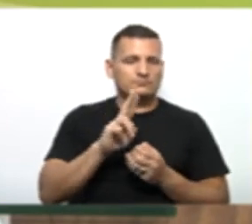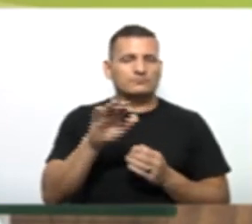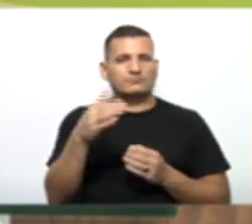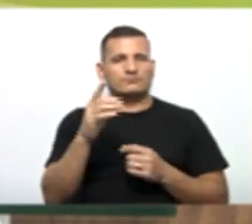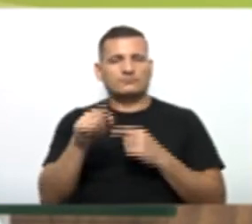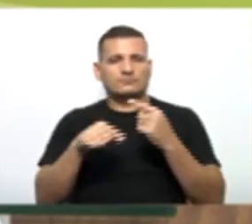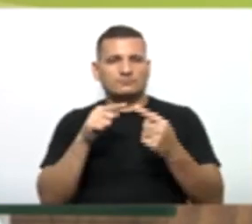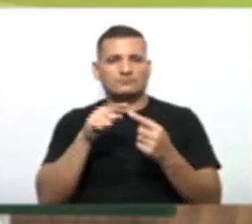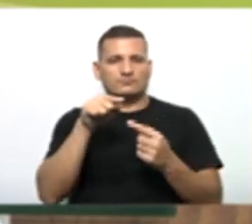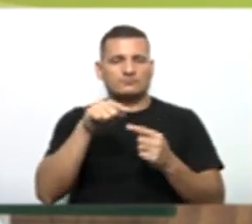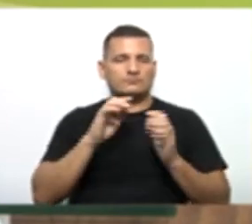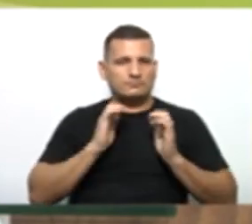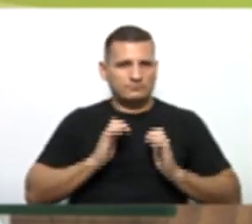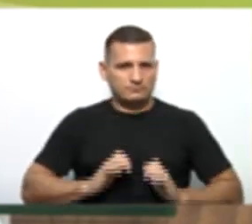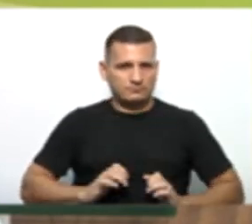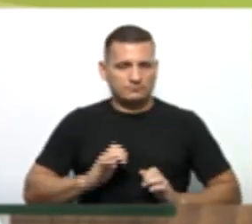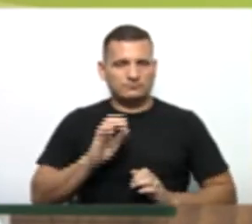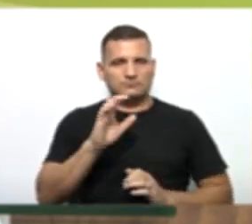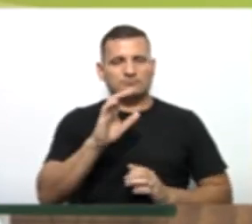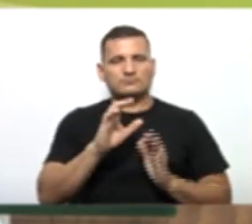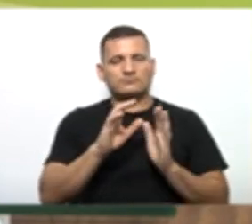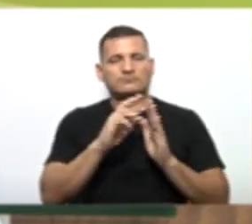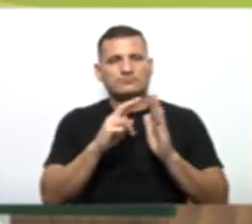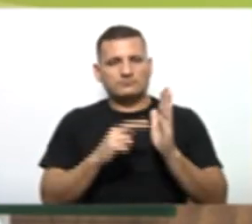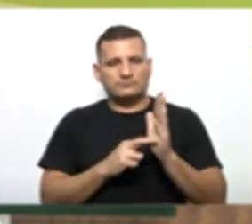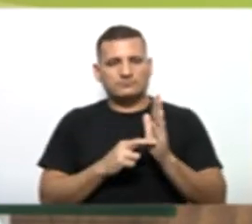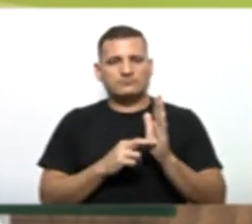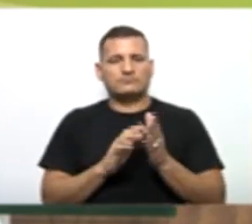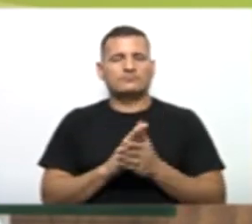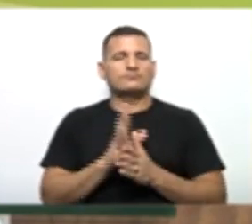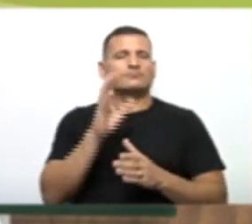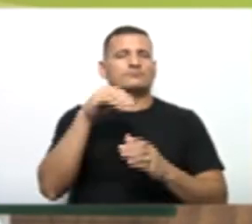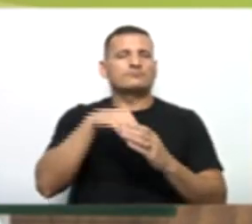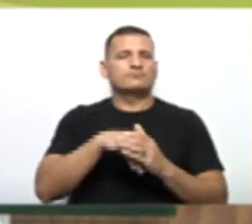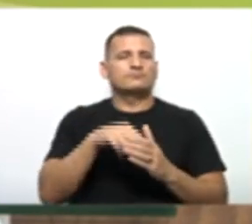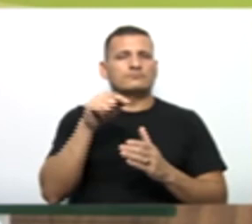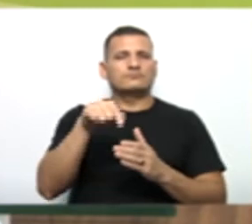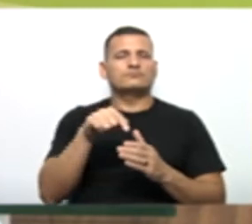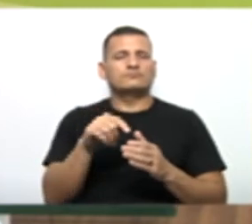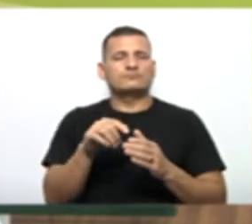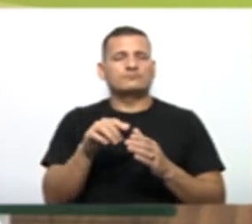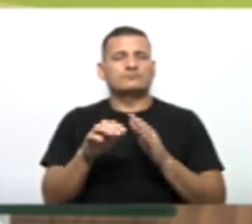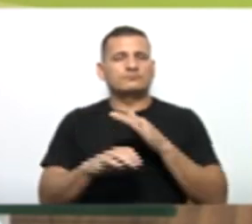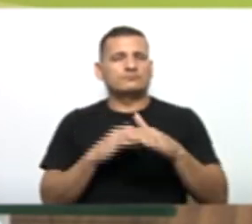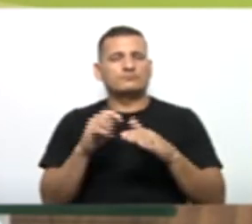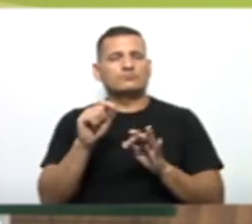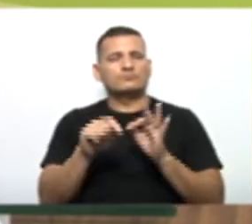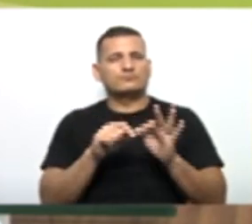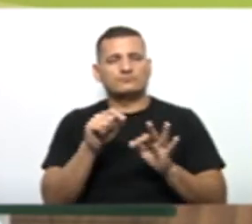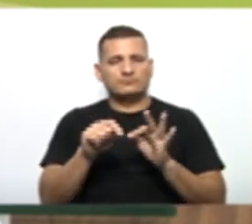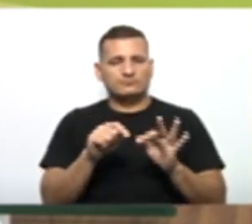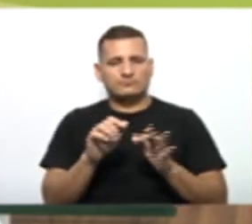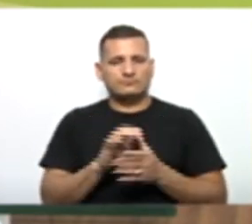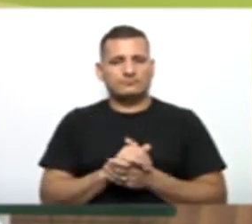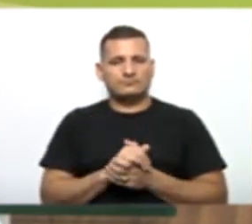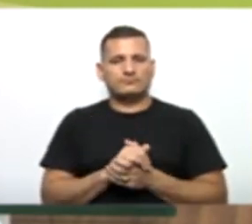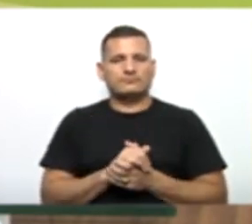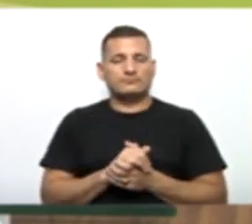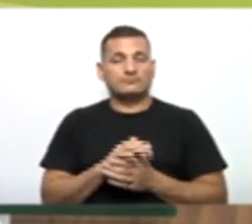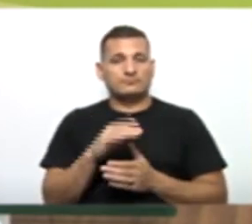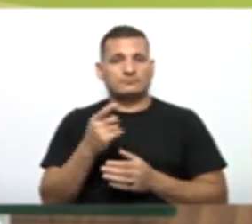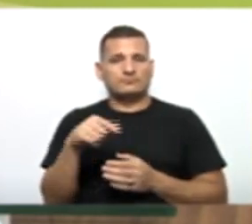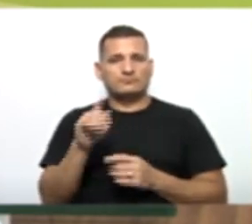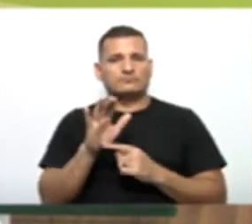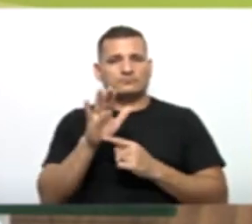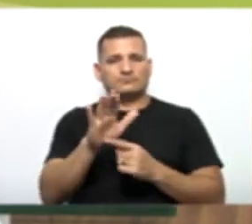objetivo deste código de ética quais são os componentes desta organização a apresentar